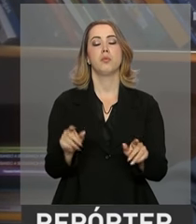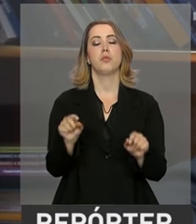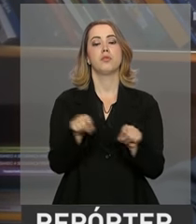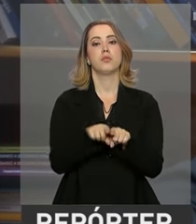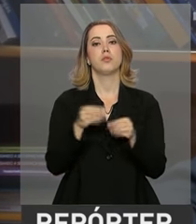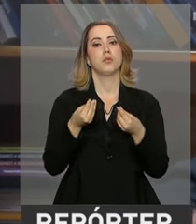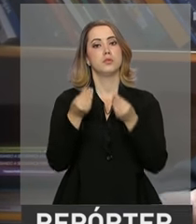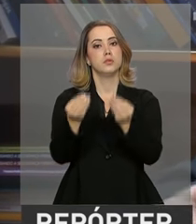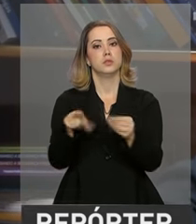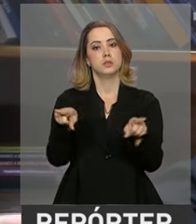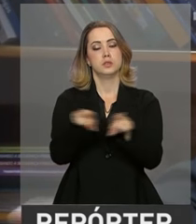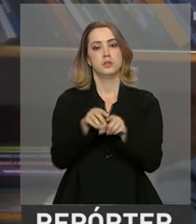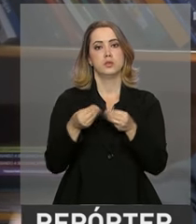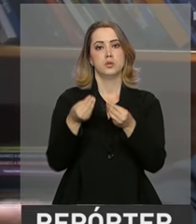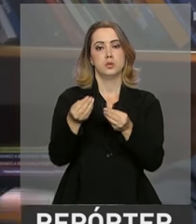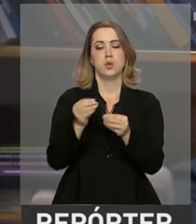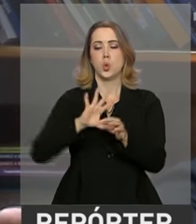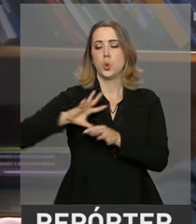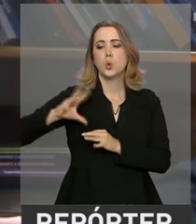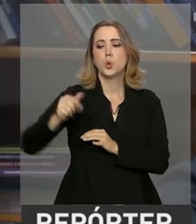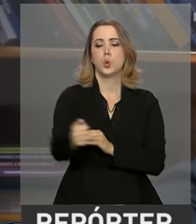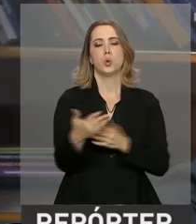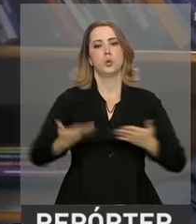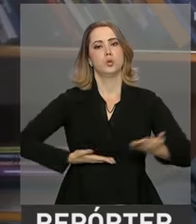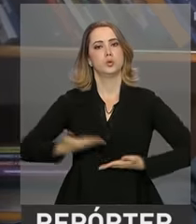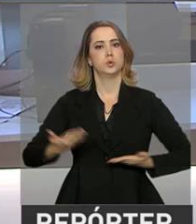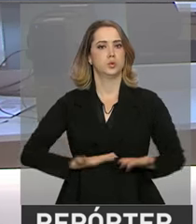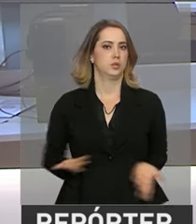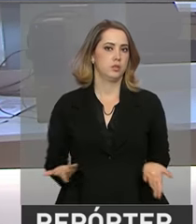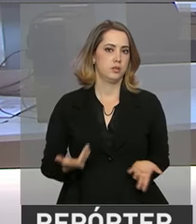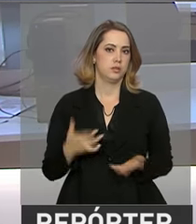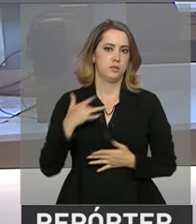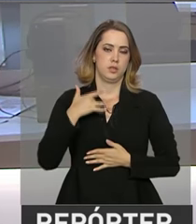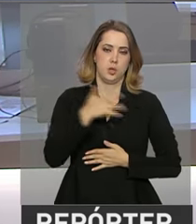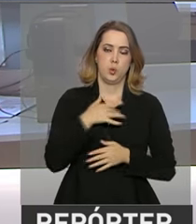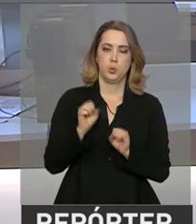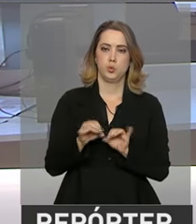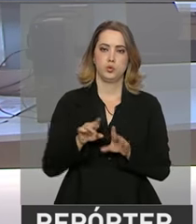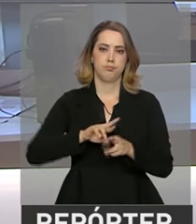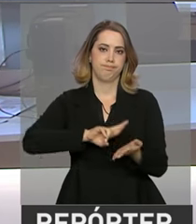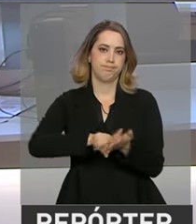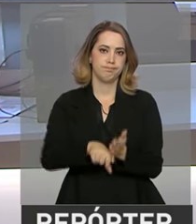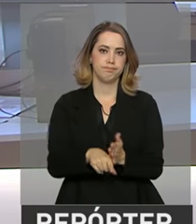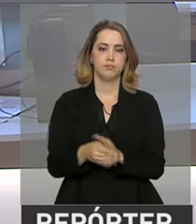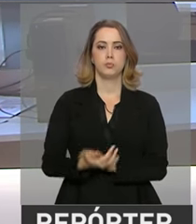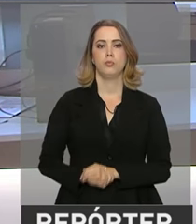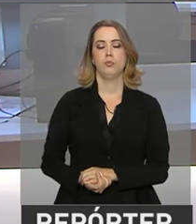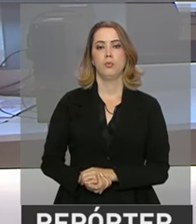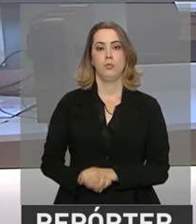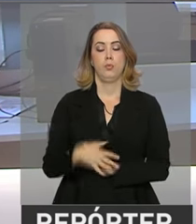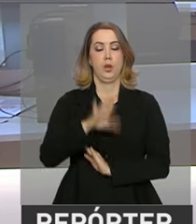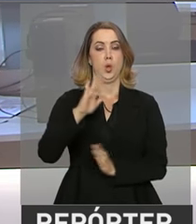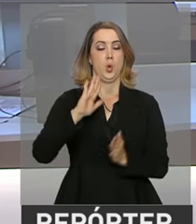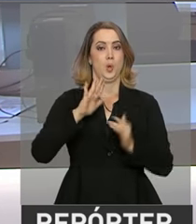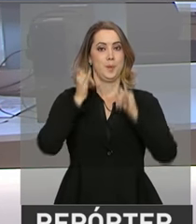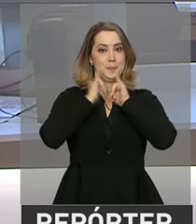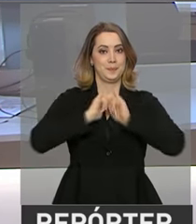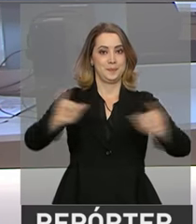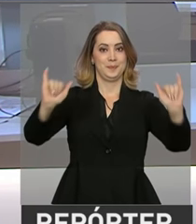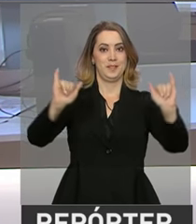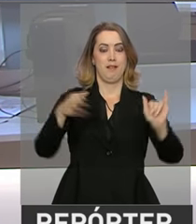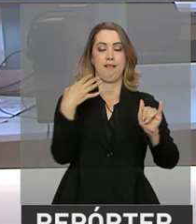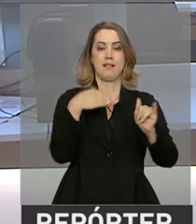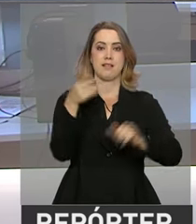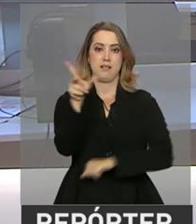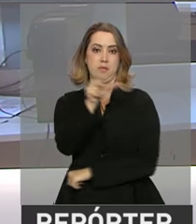dada a à questão dos refugiados, é o acesso a todos os serviços públicos universais. Começou em todo o país a campanha de mulivacinação